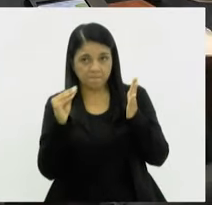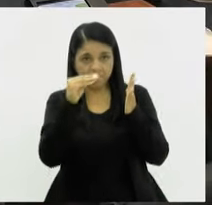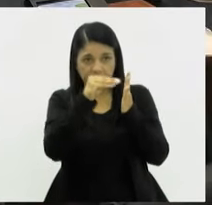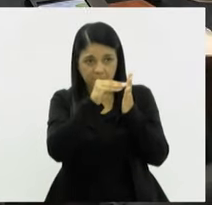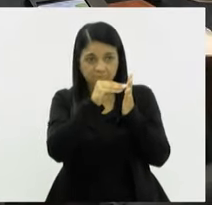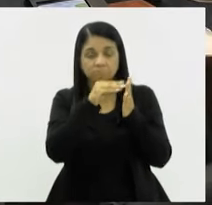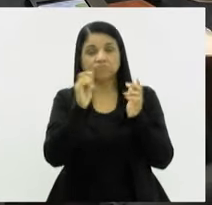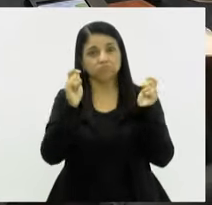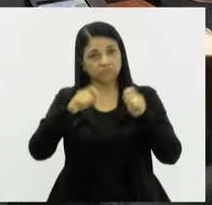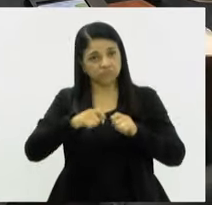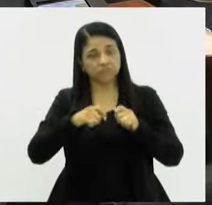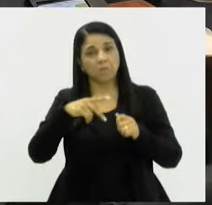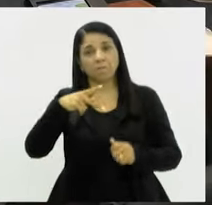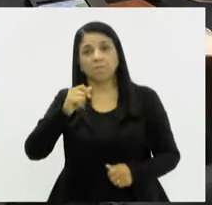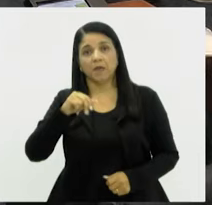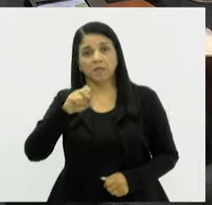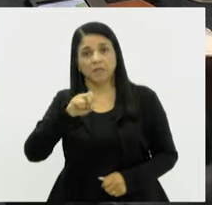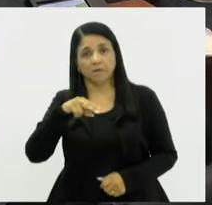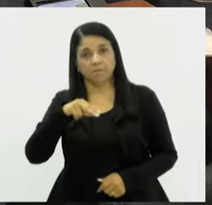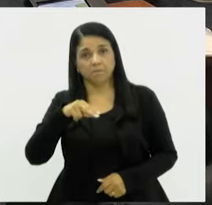votar.